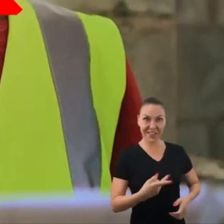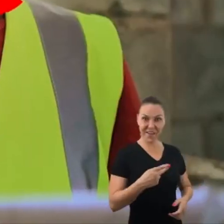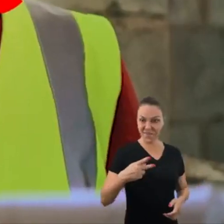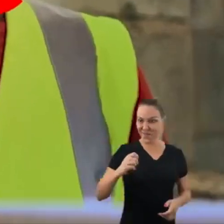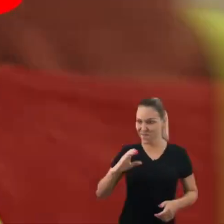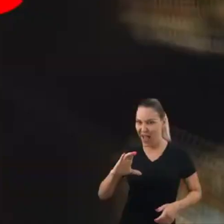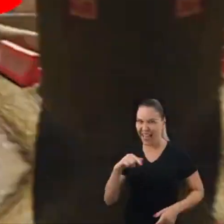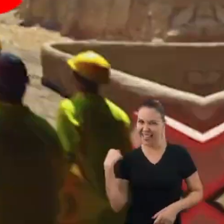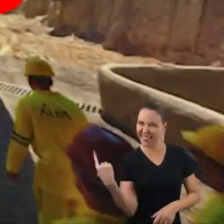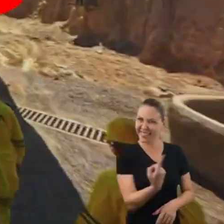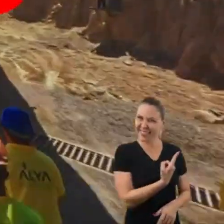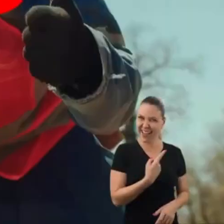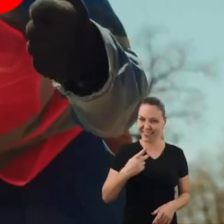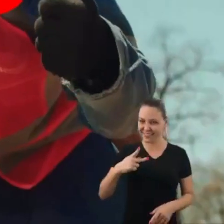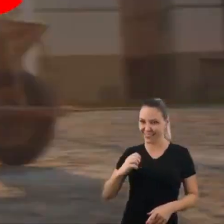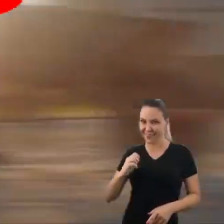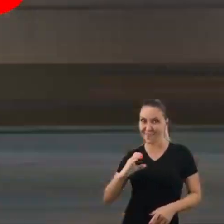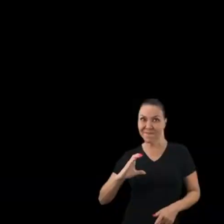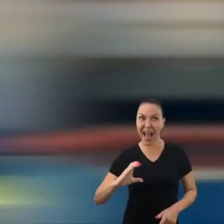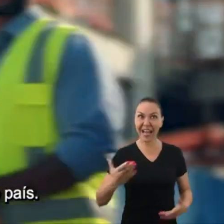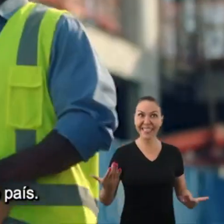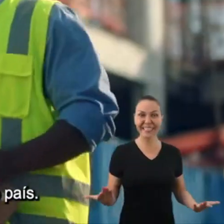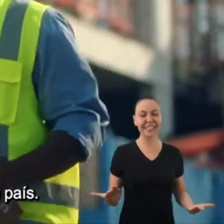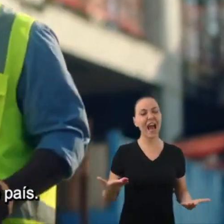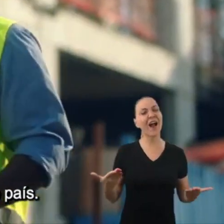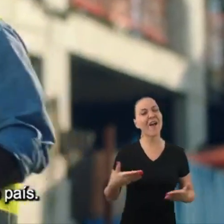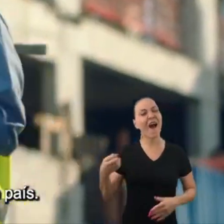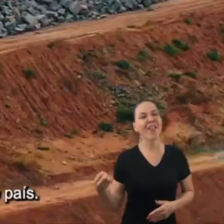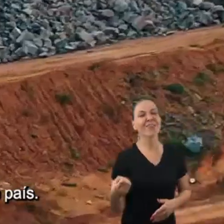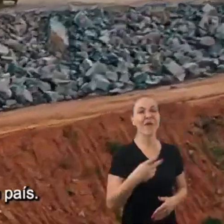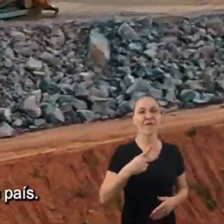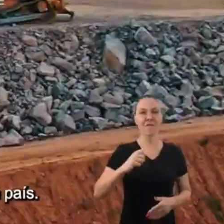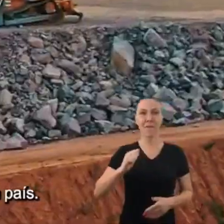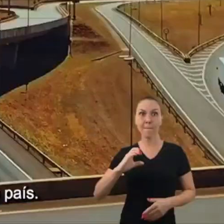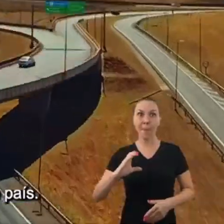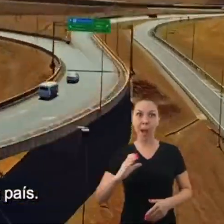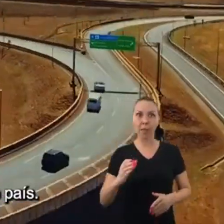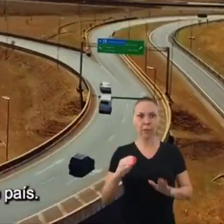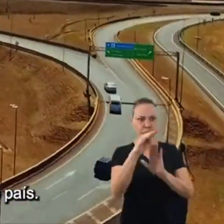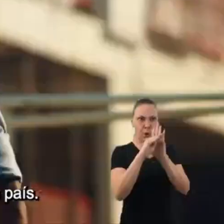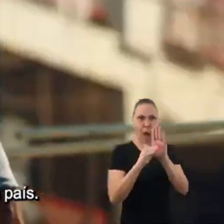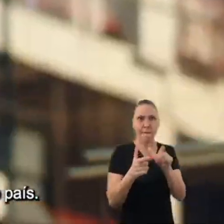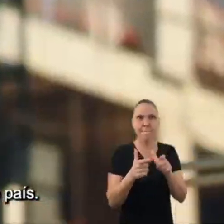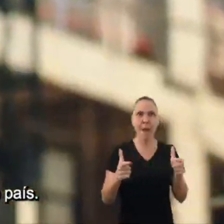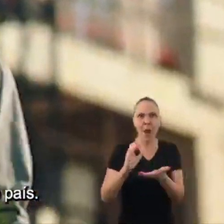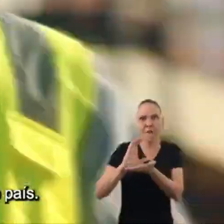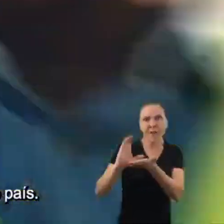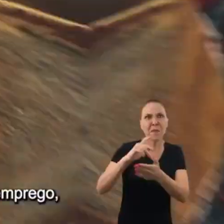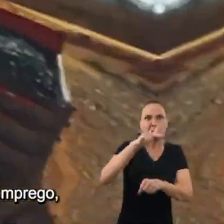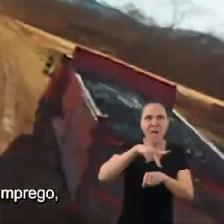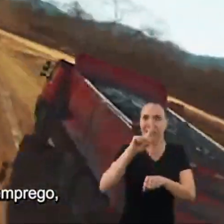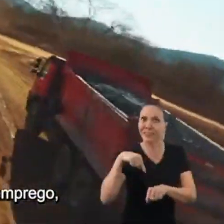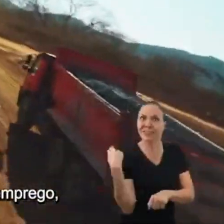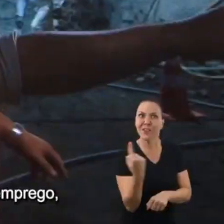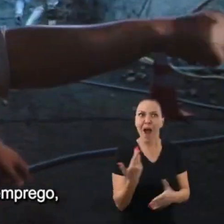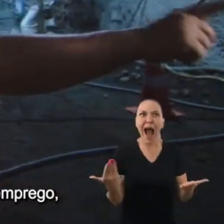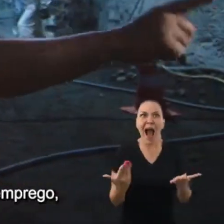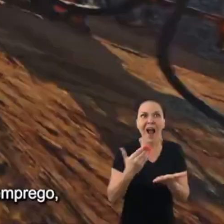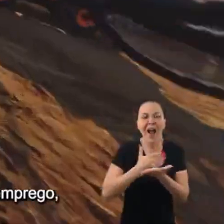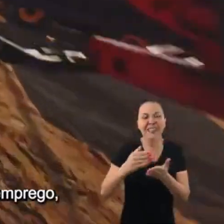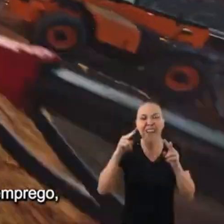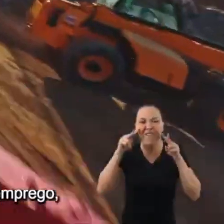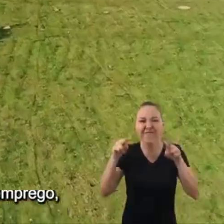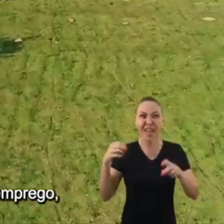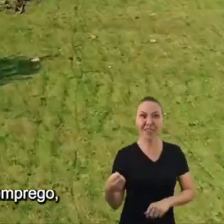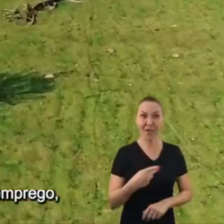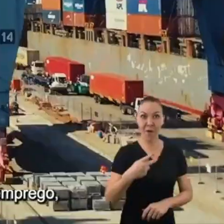O novo PAC é o nosso PAC. Chegou o novo PAC, o maior programa de investimentos do país. A partir de agora, você vai